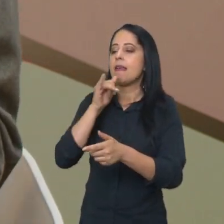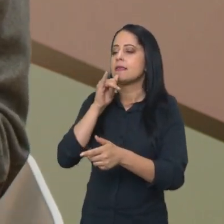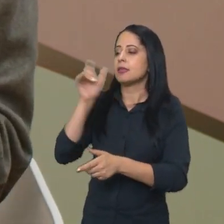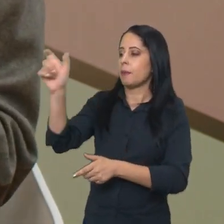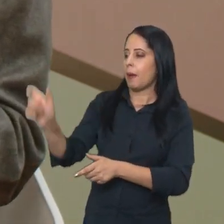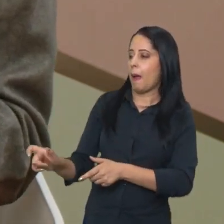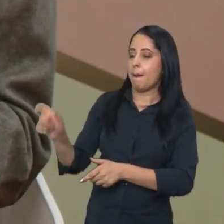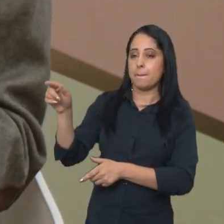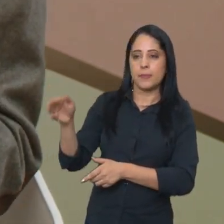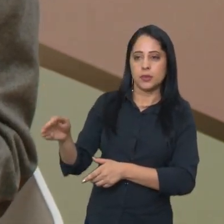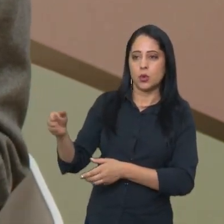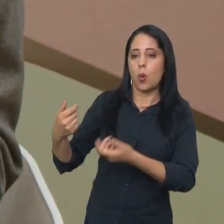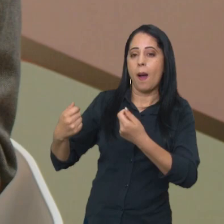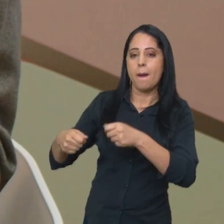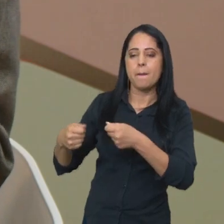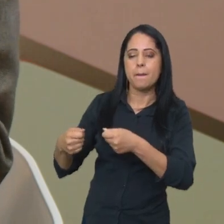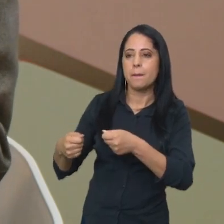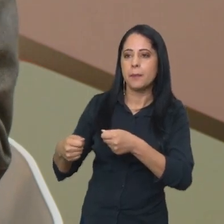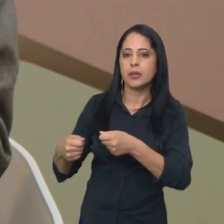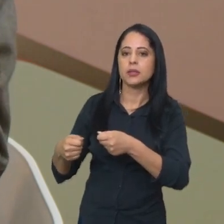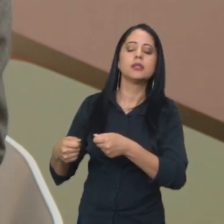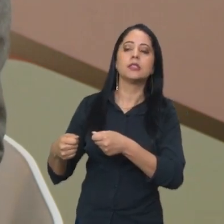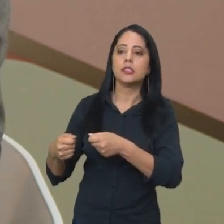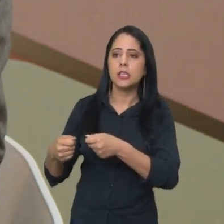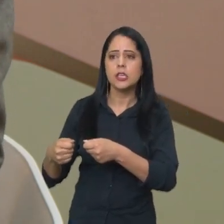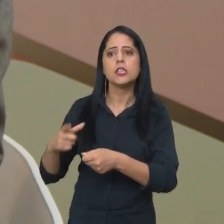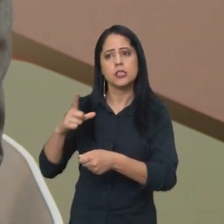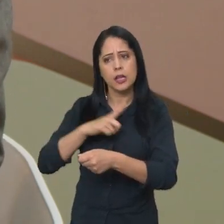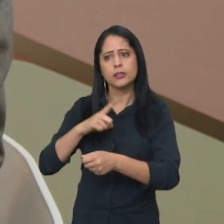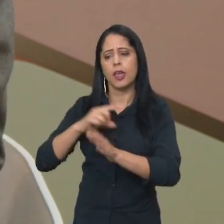paciente, então a gente faz sessões